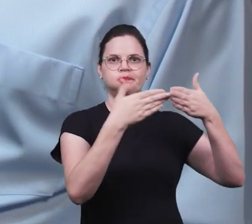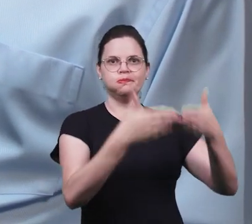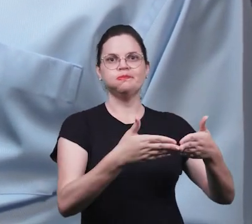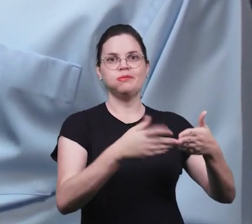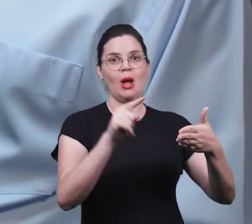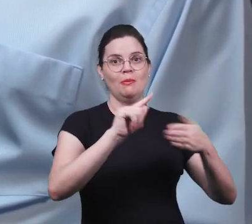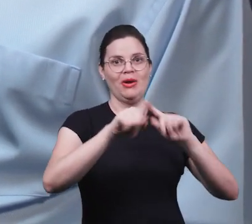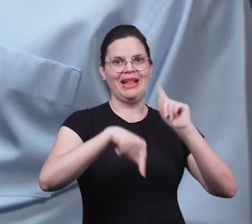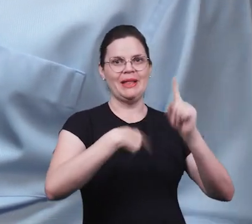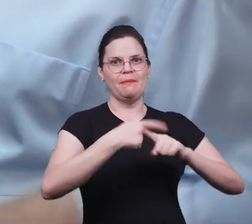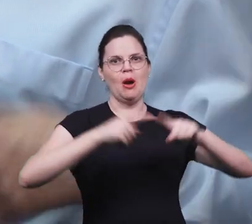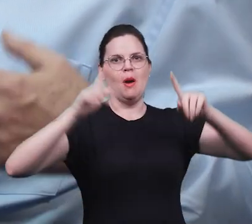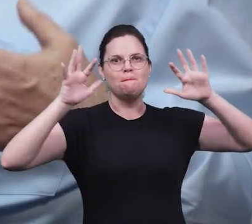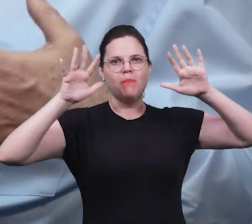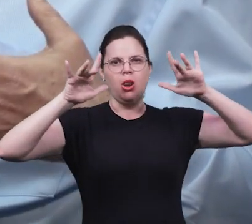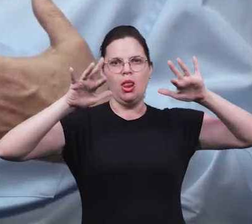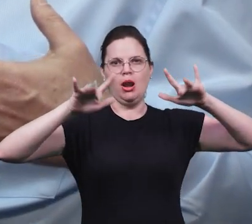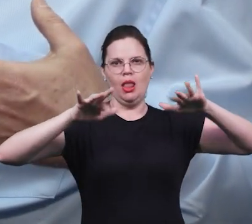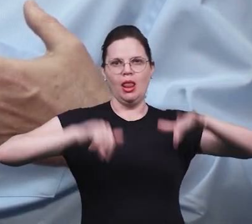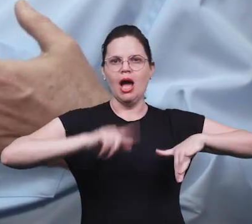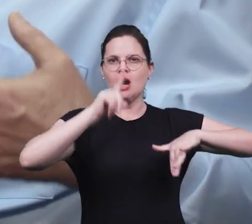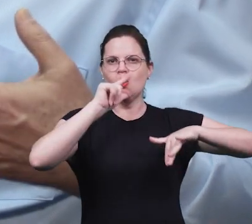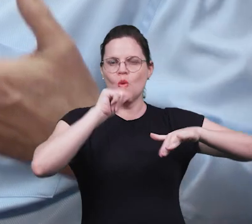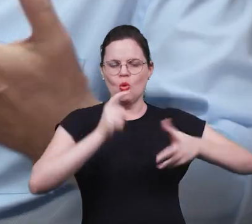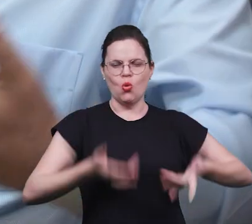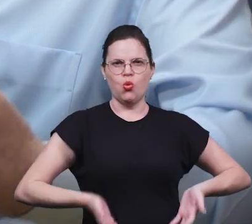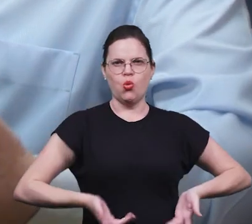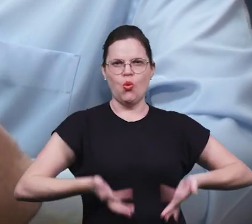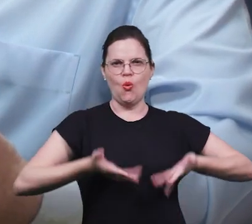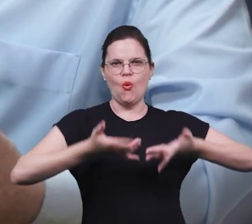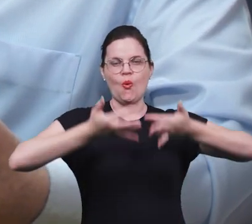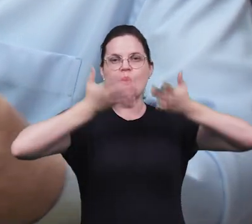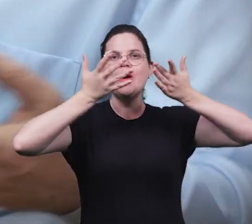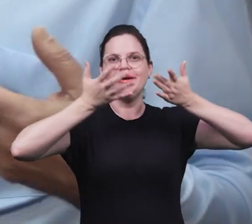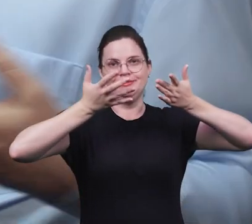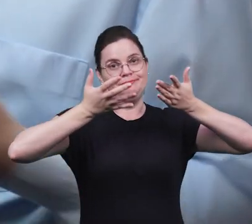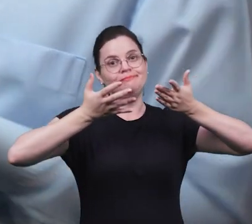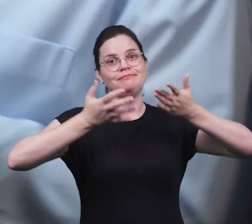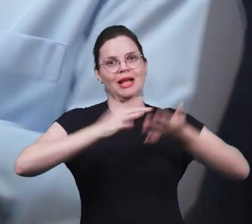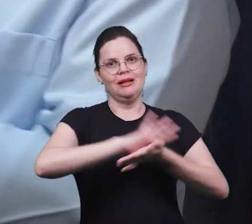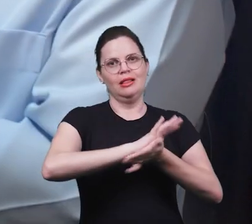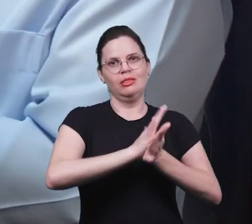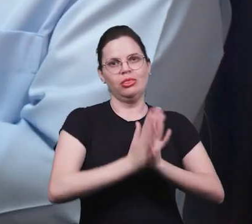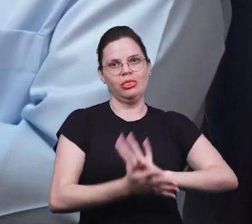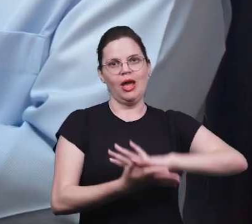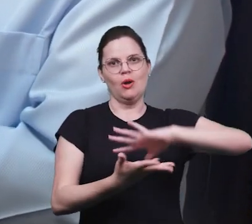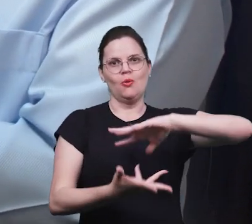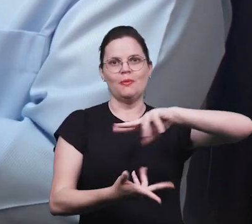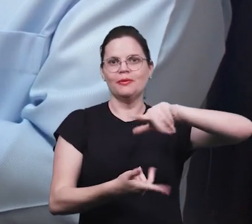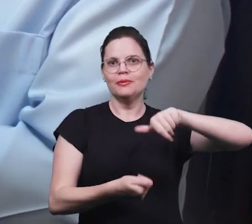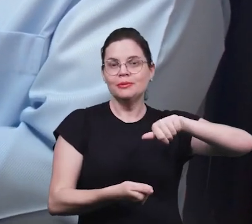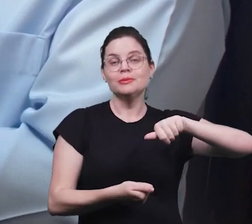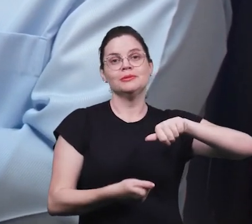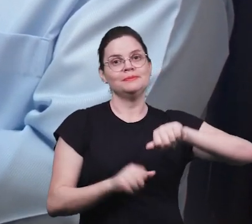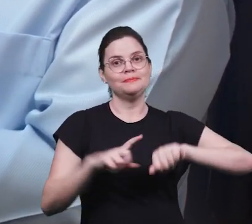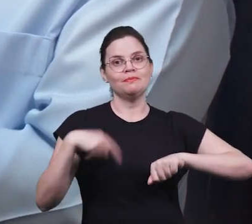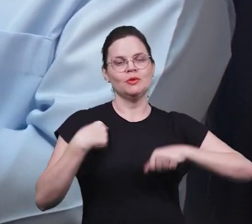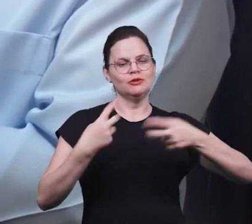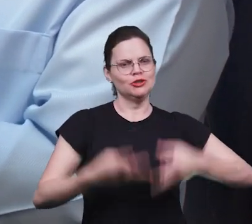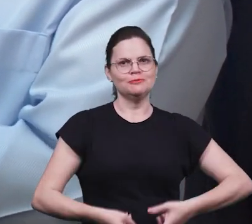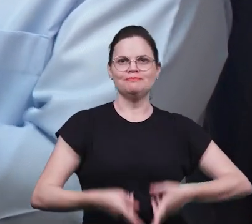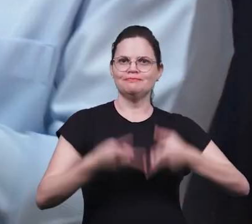bom. Condenou o mundo, como se ele estivesse dizendo assim, ele morreu para o mundo, né? Então a gente vê a graça